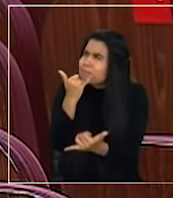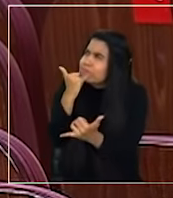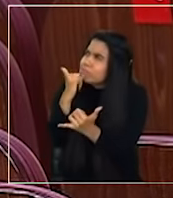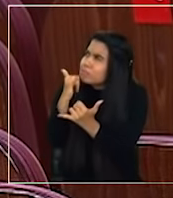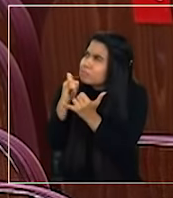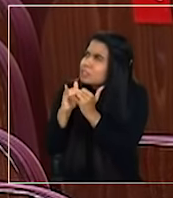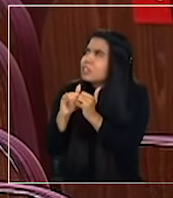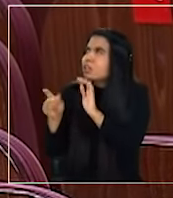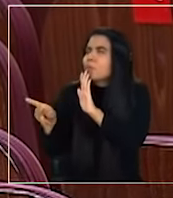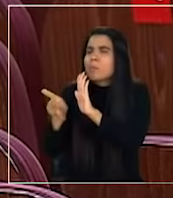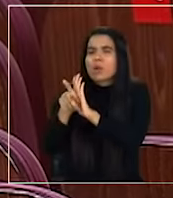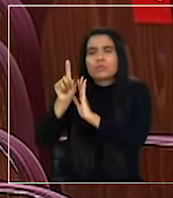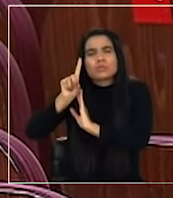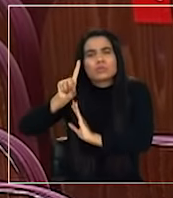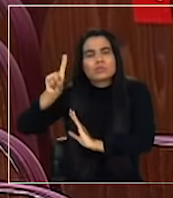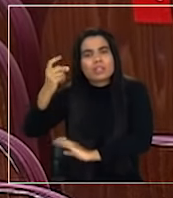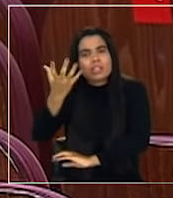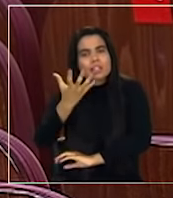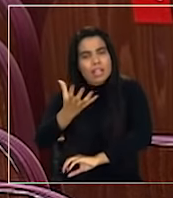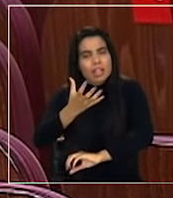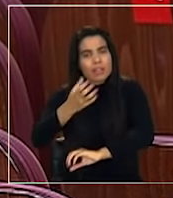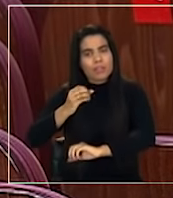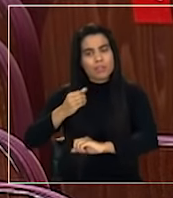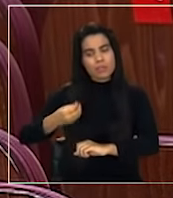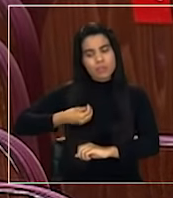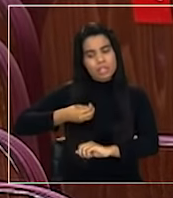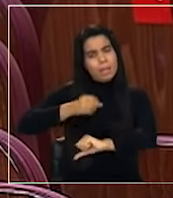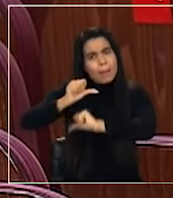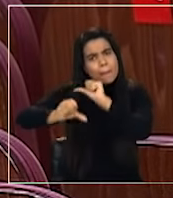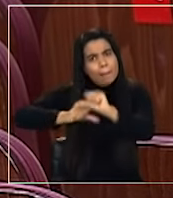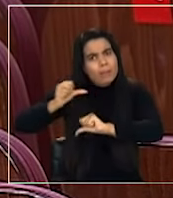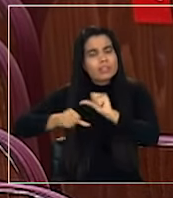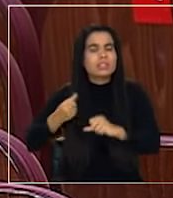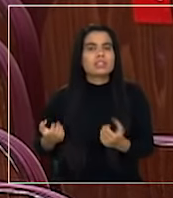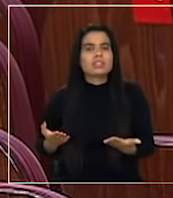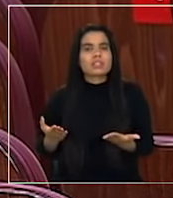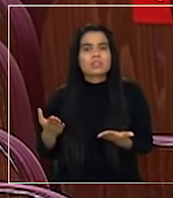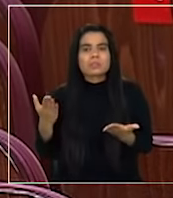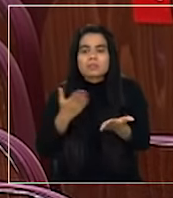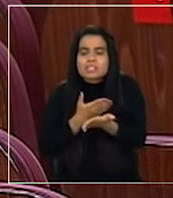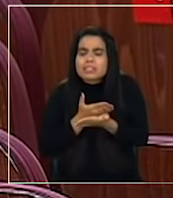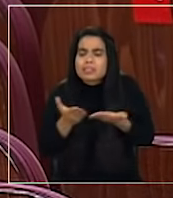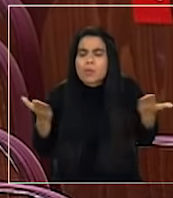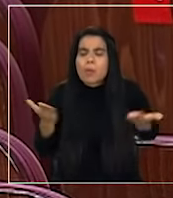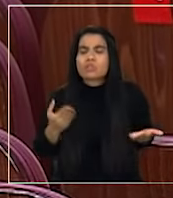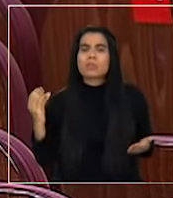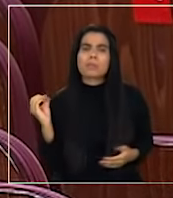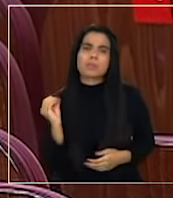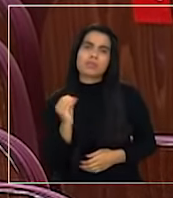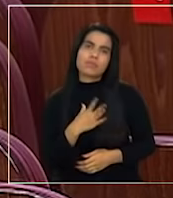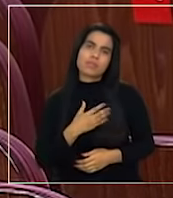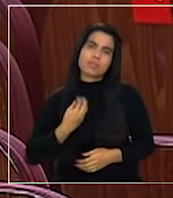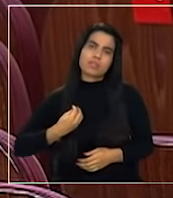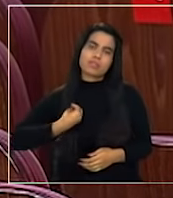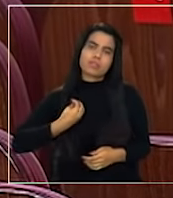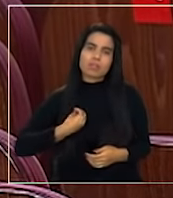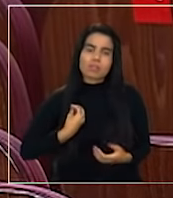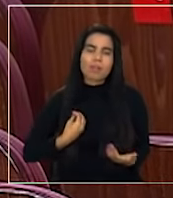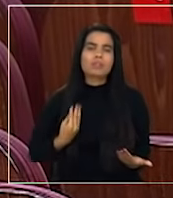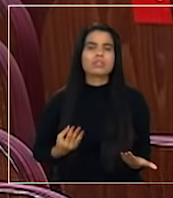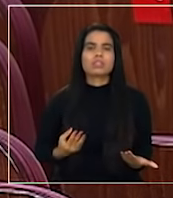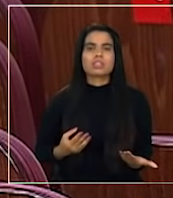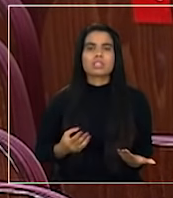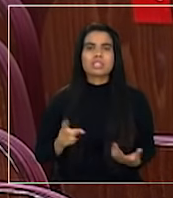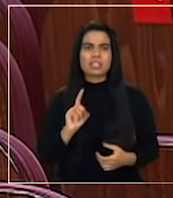Deus e quer mudar de vida. Você quer viver a partir desse momento uma nova vida, não